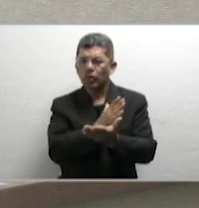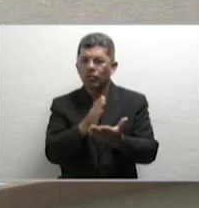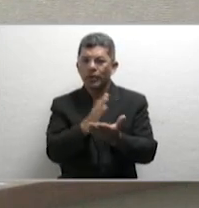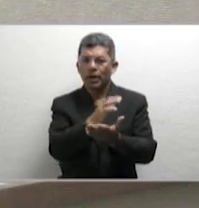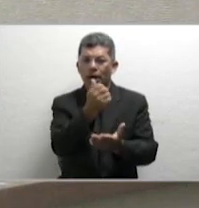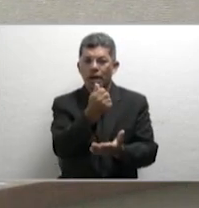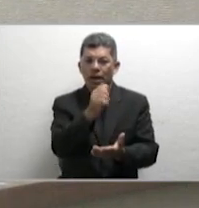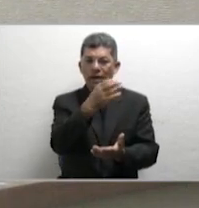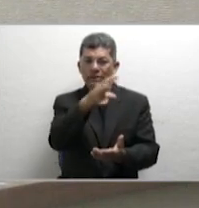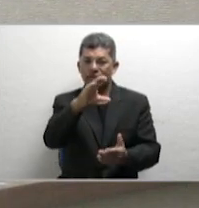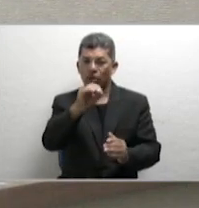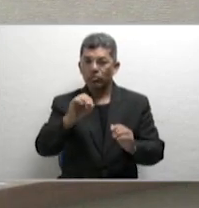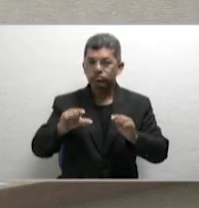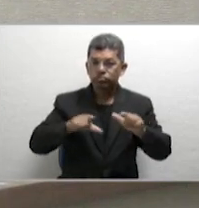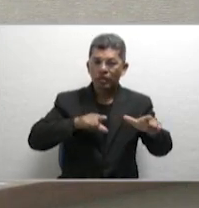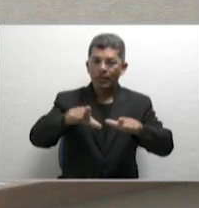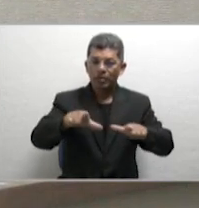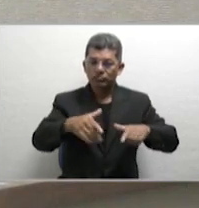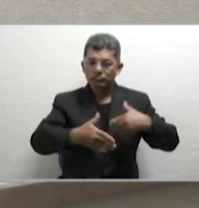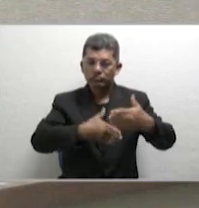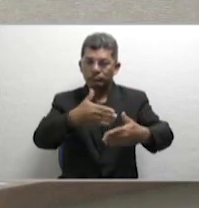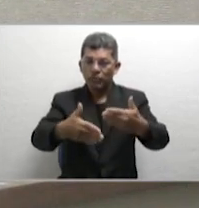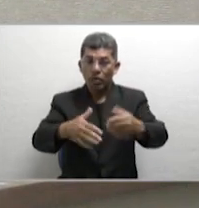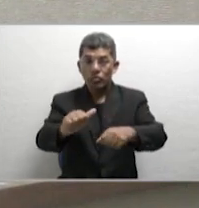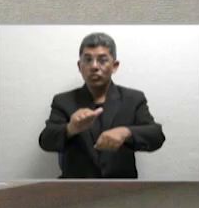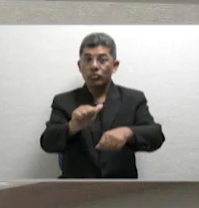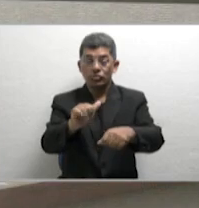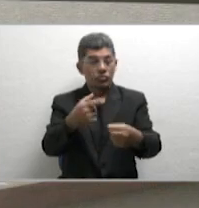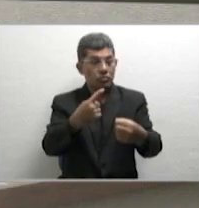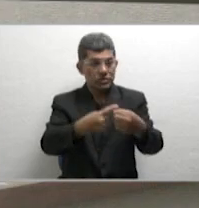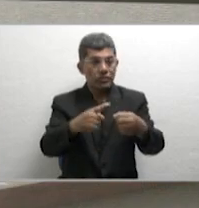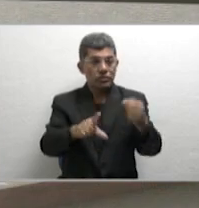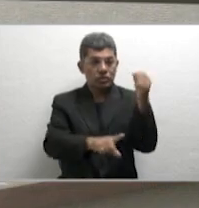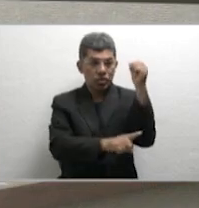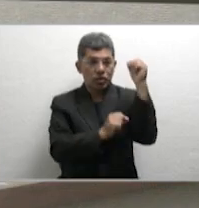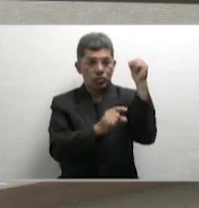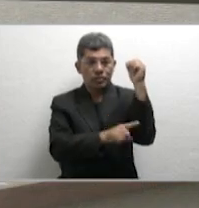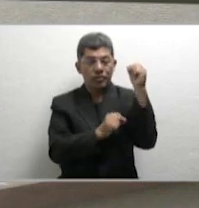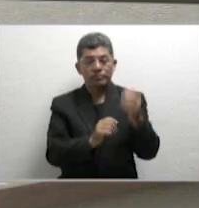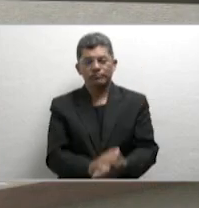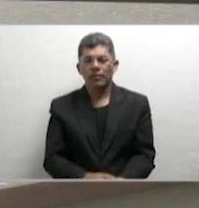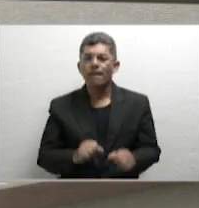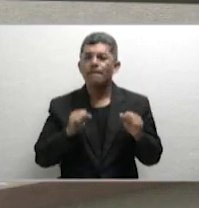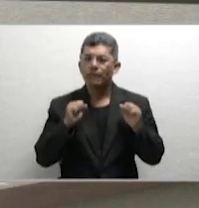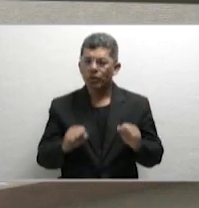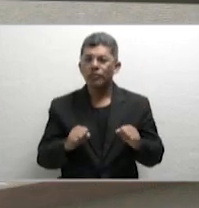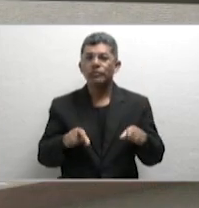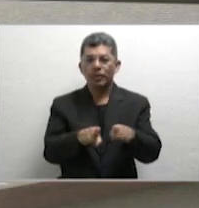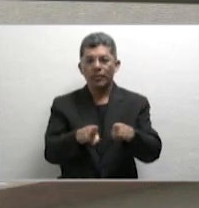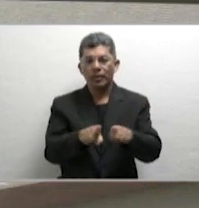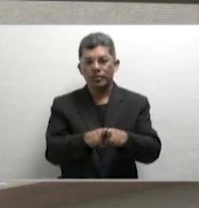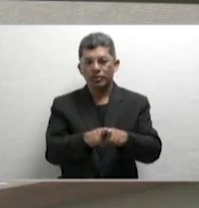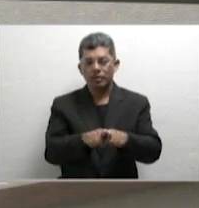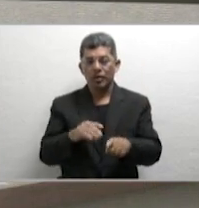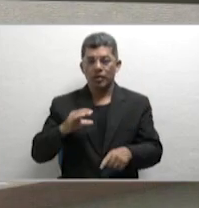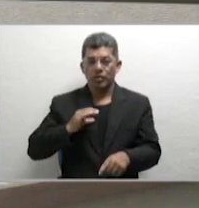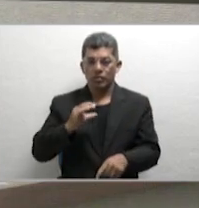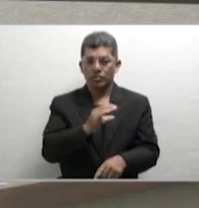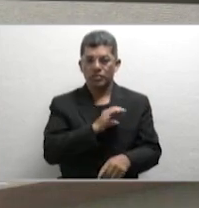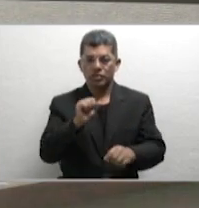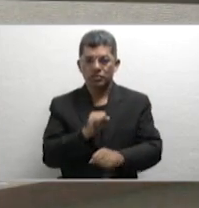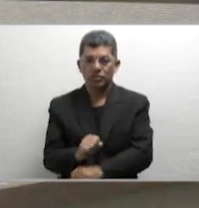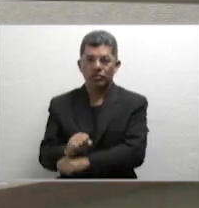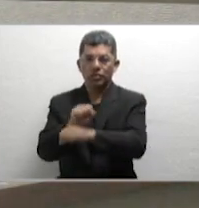que pretendemos desenvolver no município de Iranduba, podendo contar, inclusive, com a nossa Comissão de